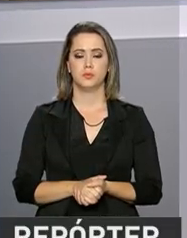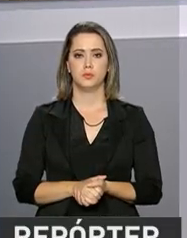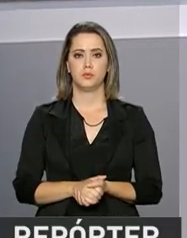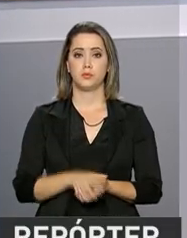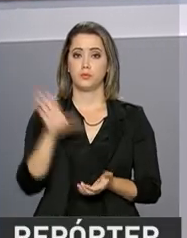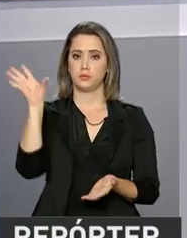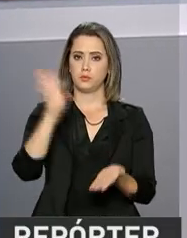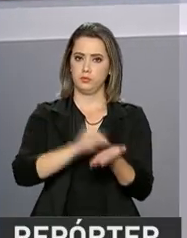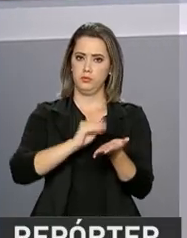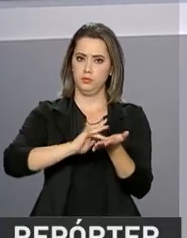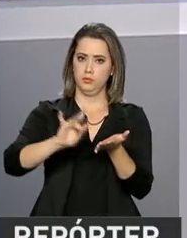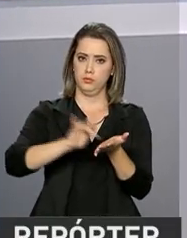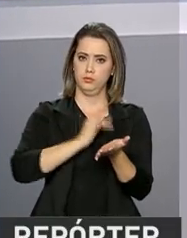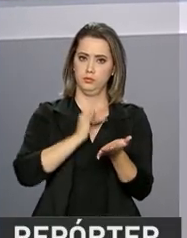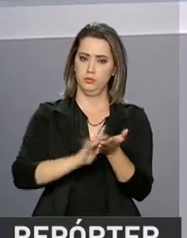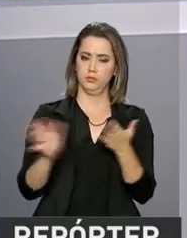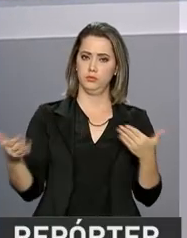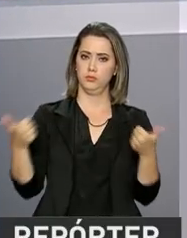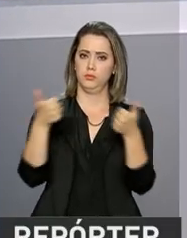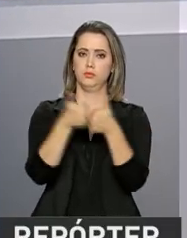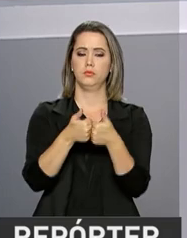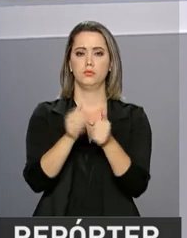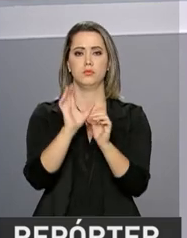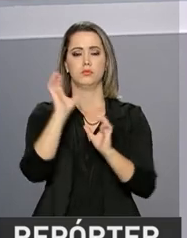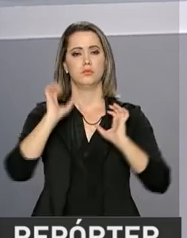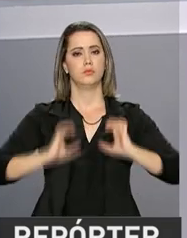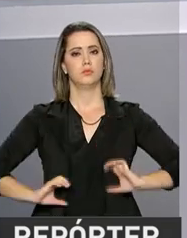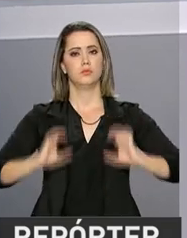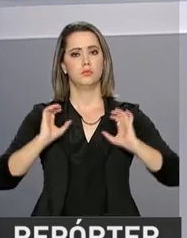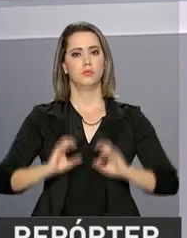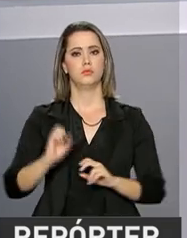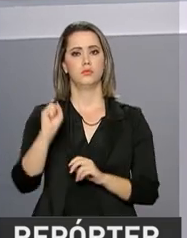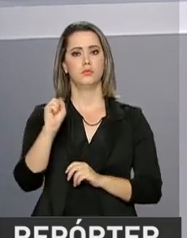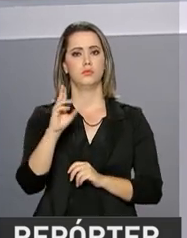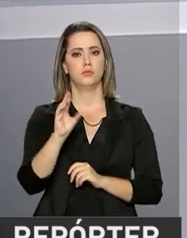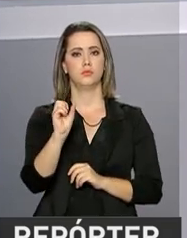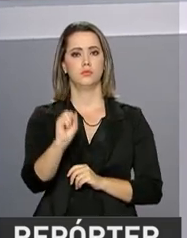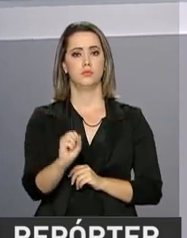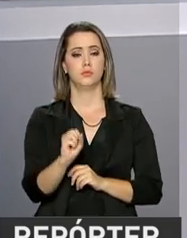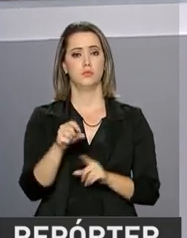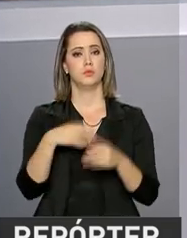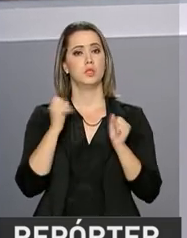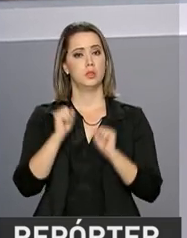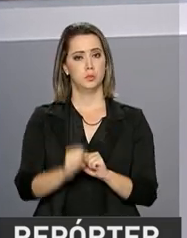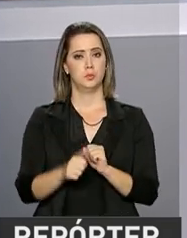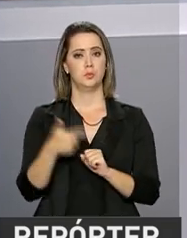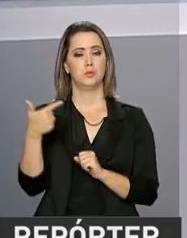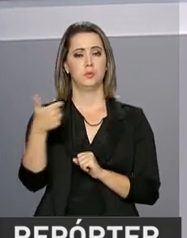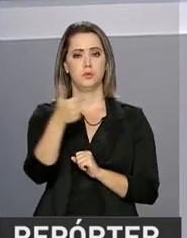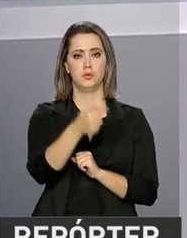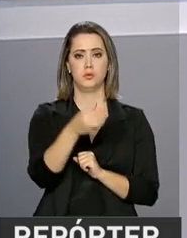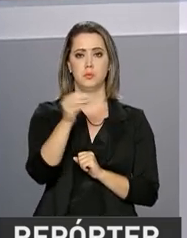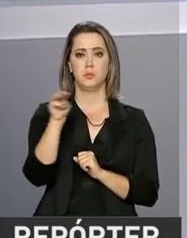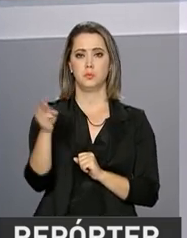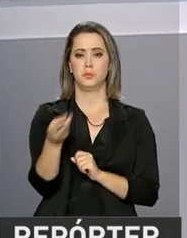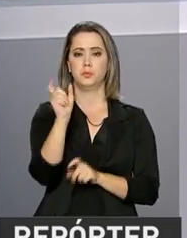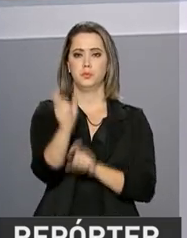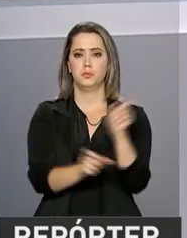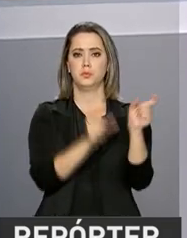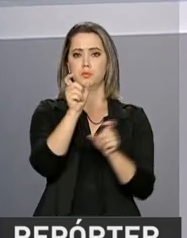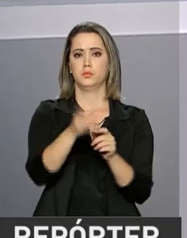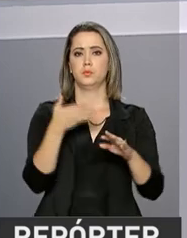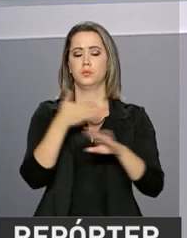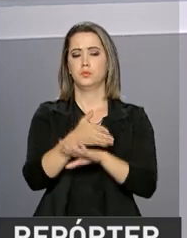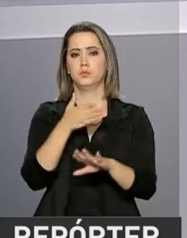aplicativo de celular vai aproximar os cidadãos do Sistema Único de Saúde o SUS E permitir a 170 milhões de